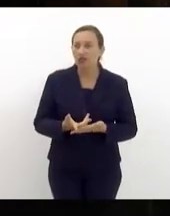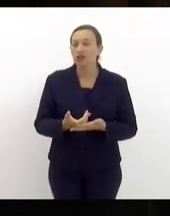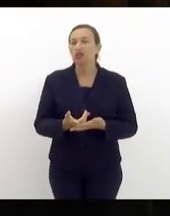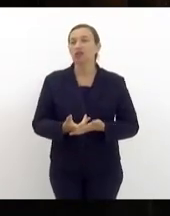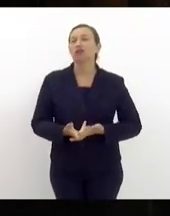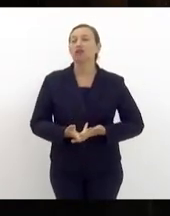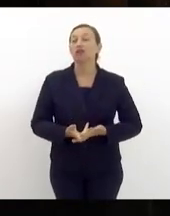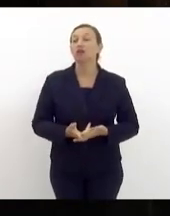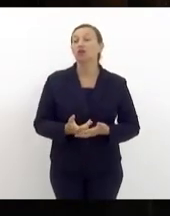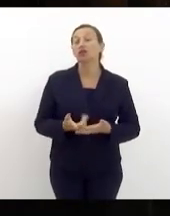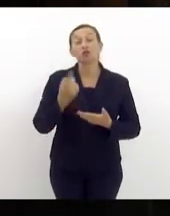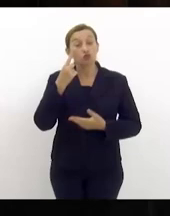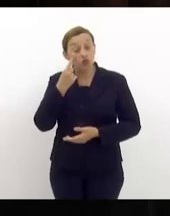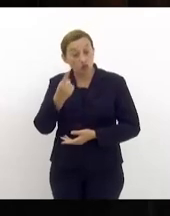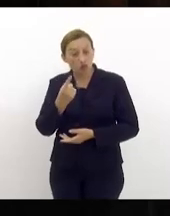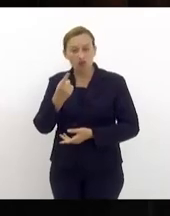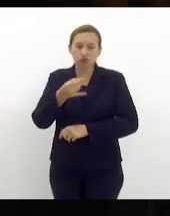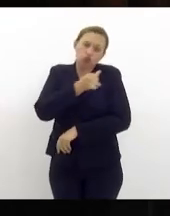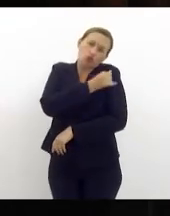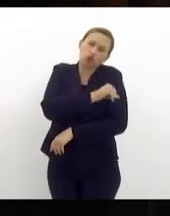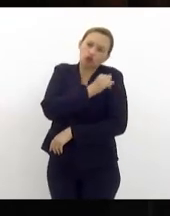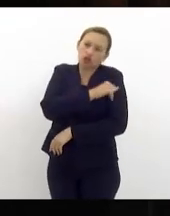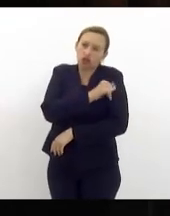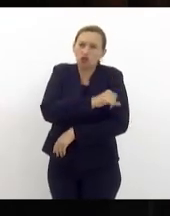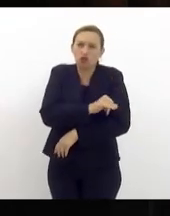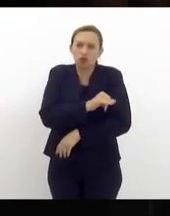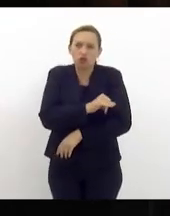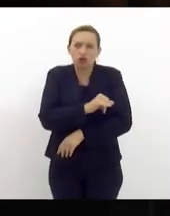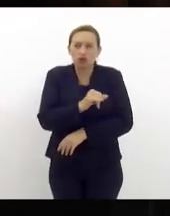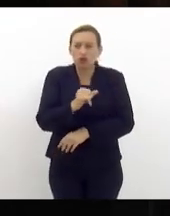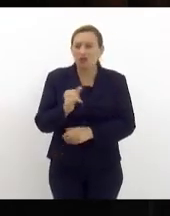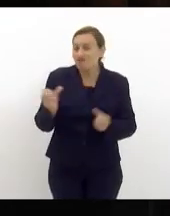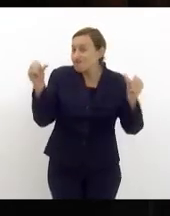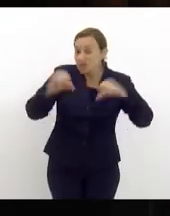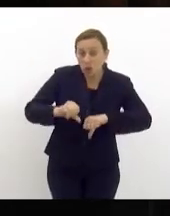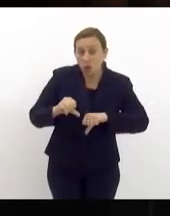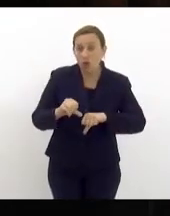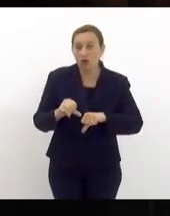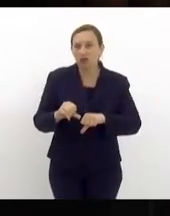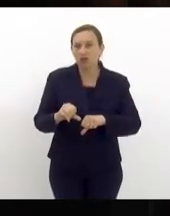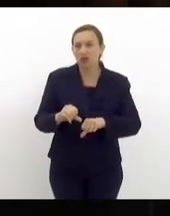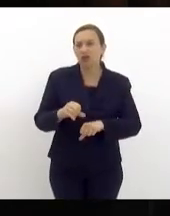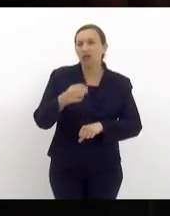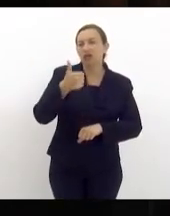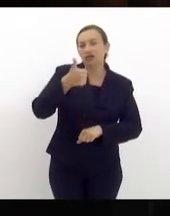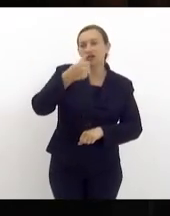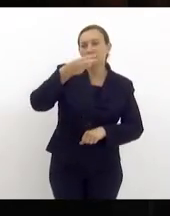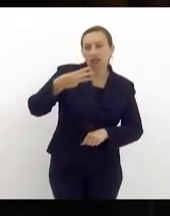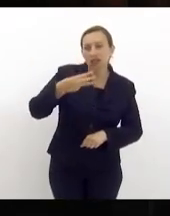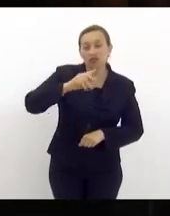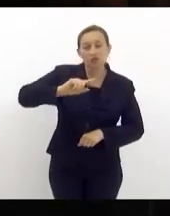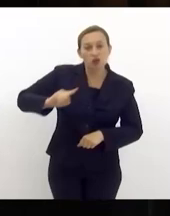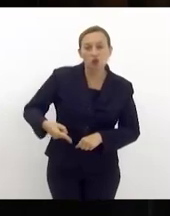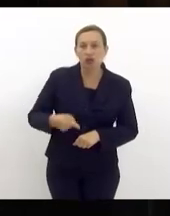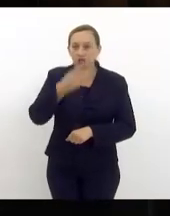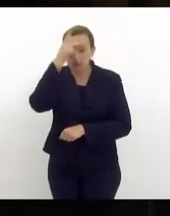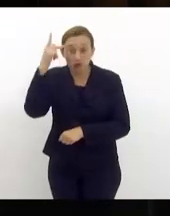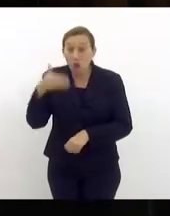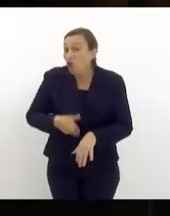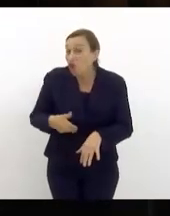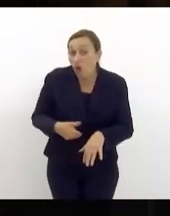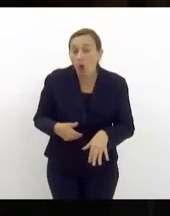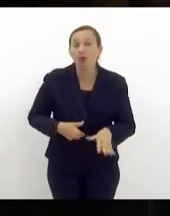insegurança alimentar. E quando olhamos para o Rio de Janeiro, a situação é ainda mais grave. São 3 milhões de pessoas passando fome, ou